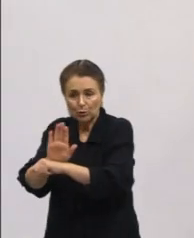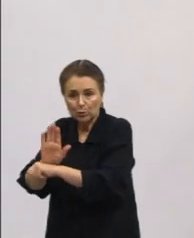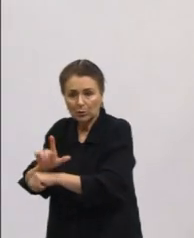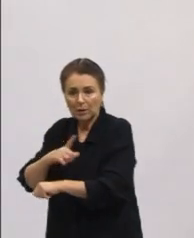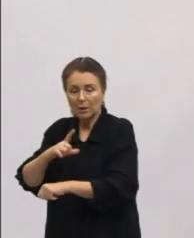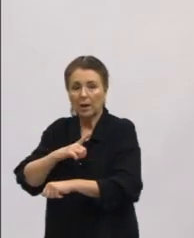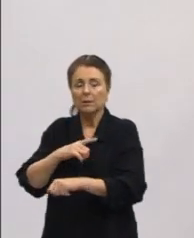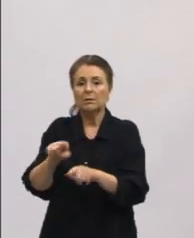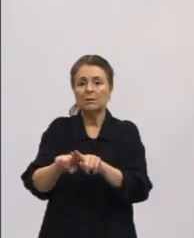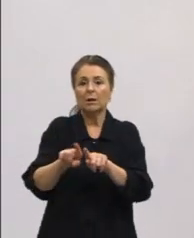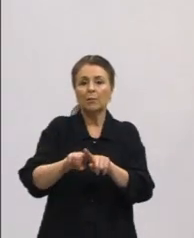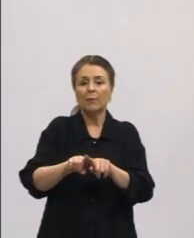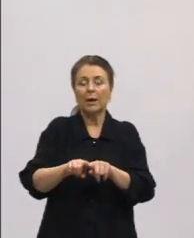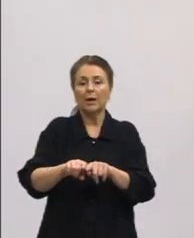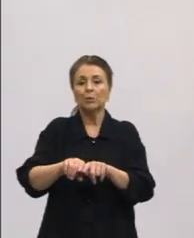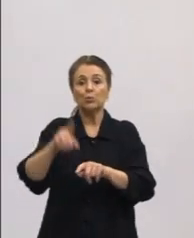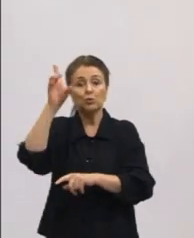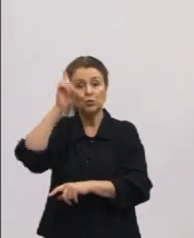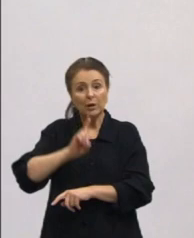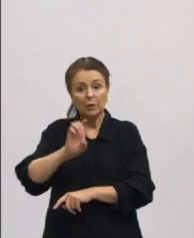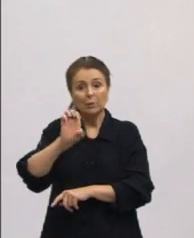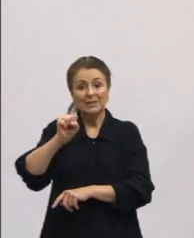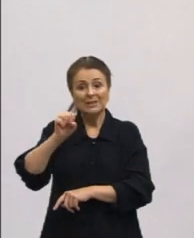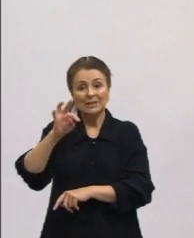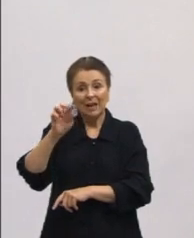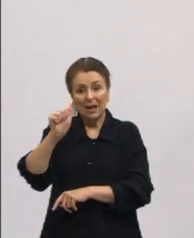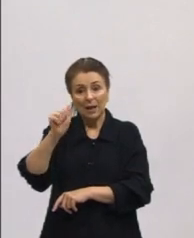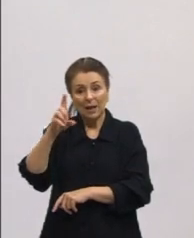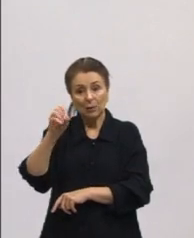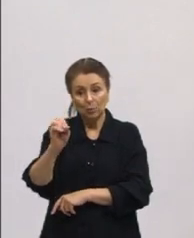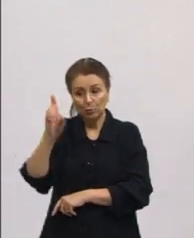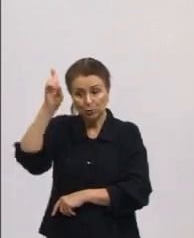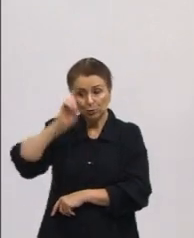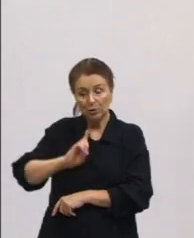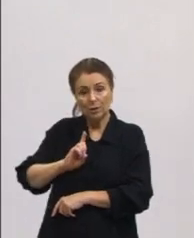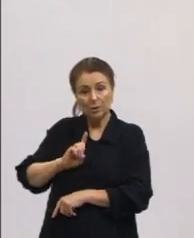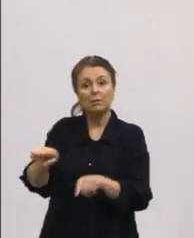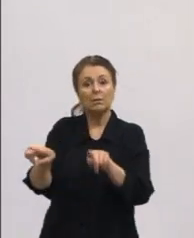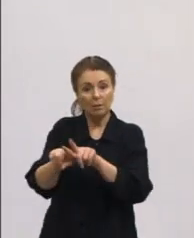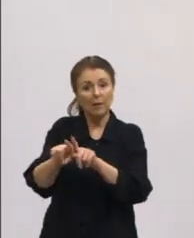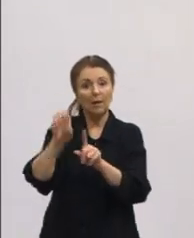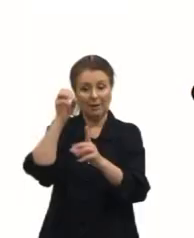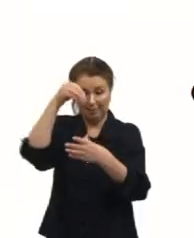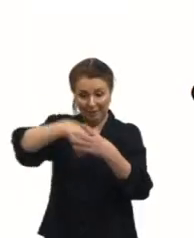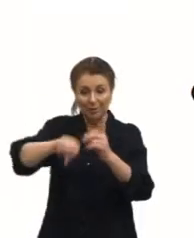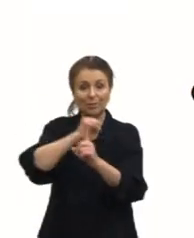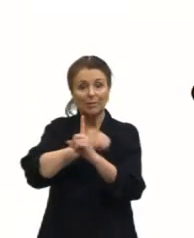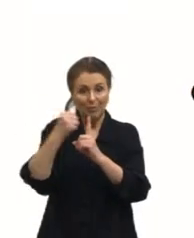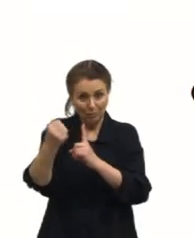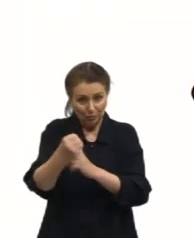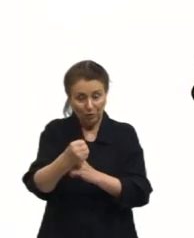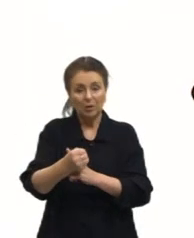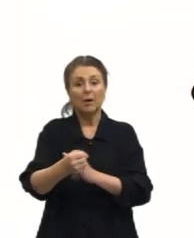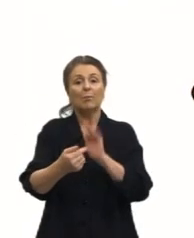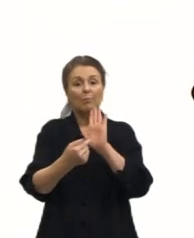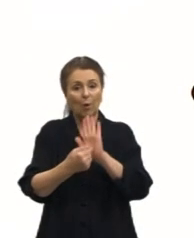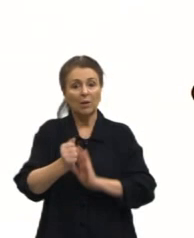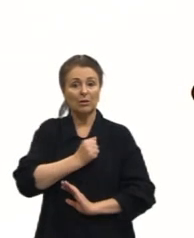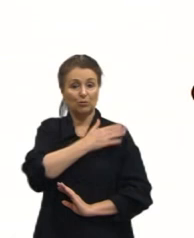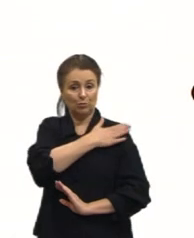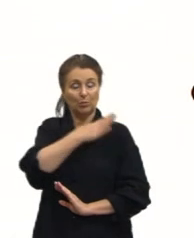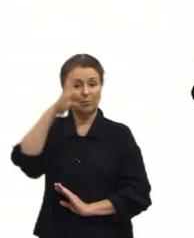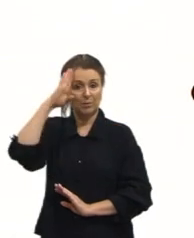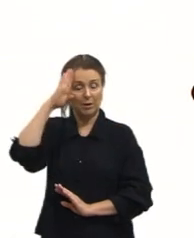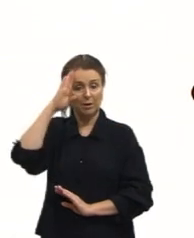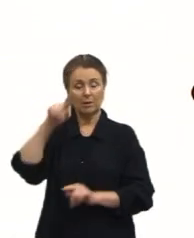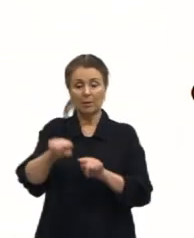de direito também envolve a sociologia essa questão também a gente abordou a ditadura militar religiosidade popular daí